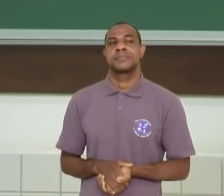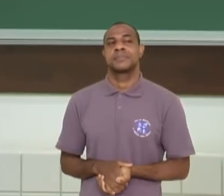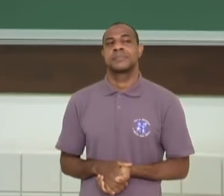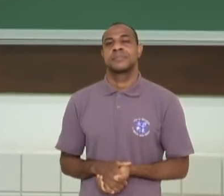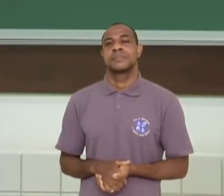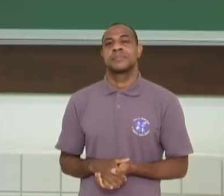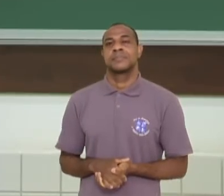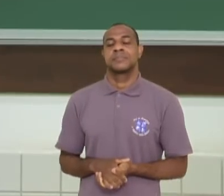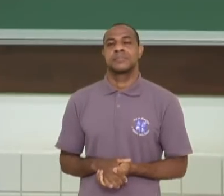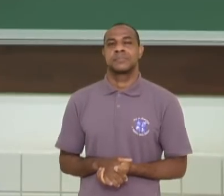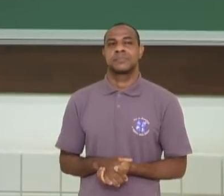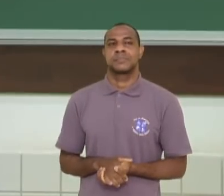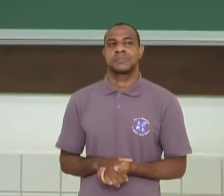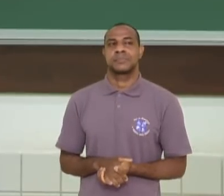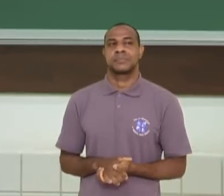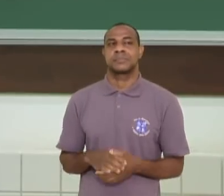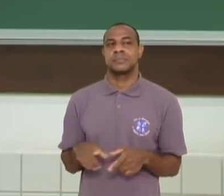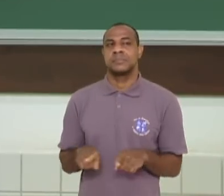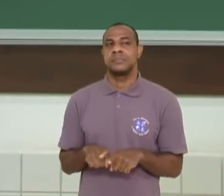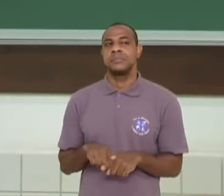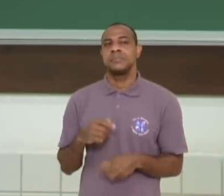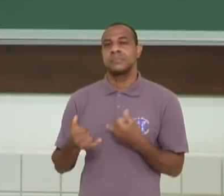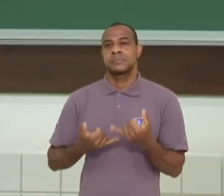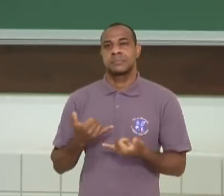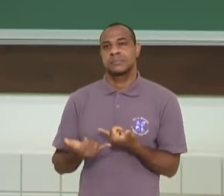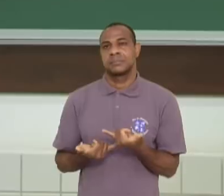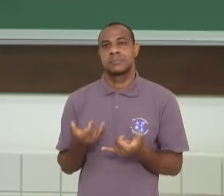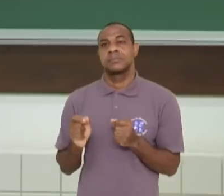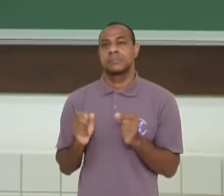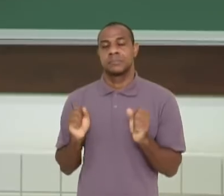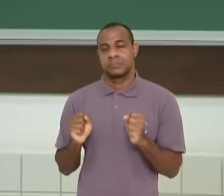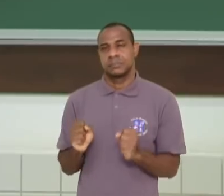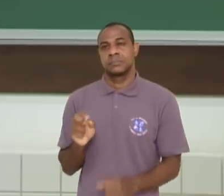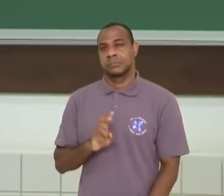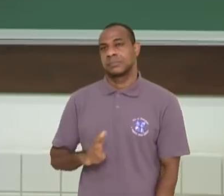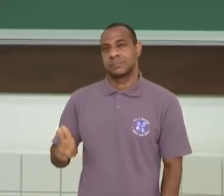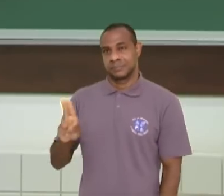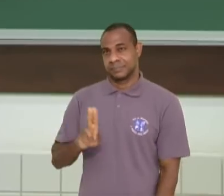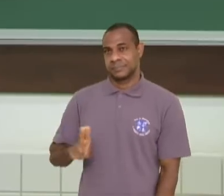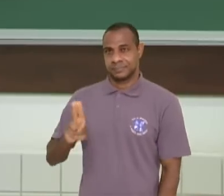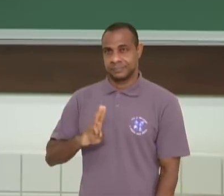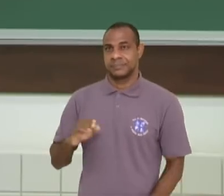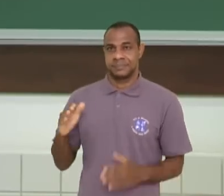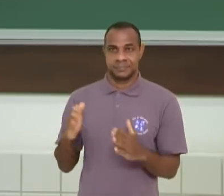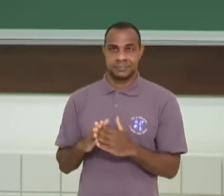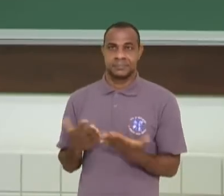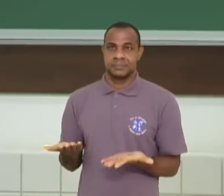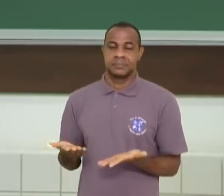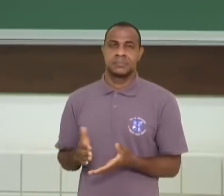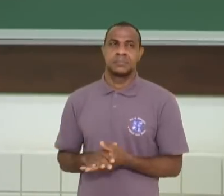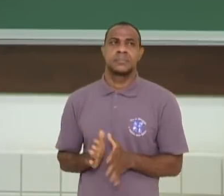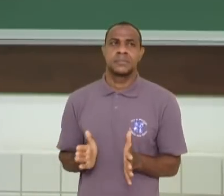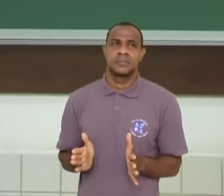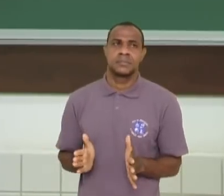da arte e agora no contexto da brincadeira, que é o que nós podemos estar utilizando em casa. Nada impede que